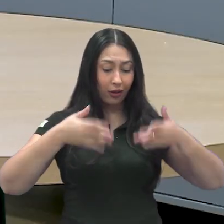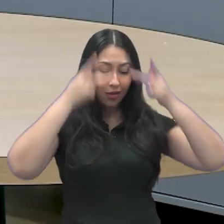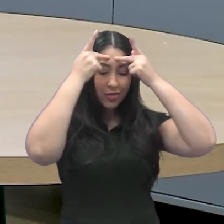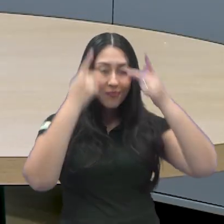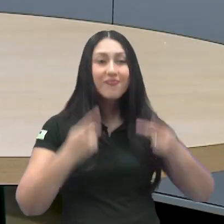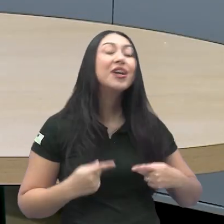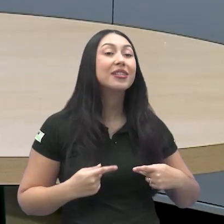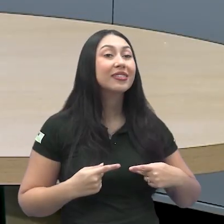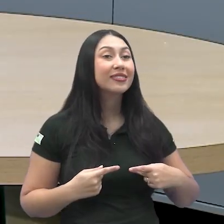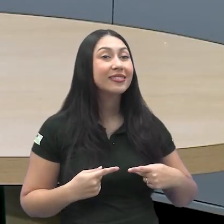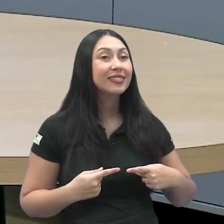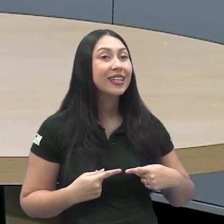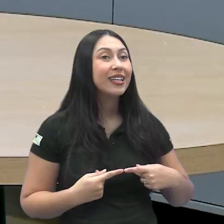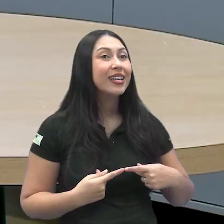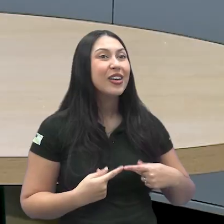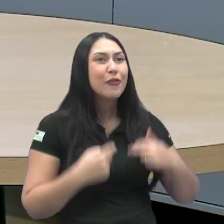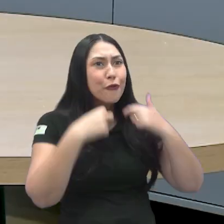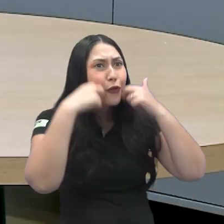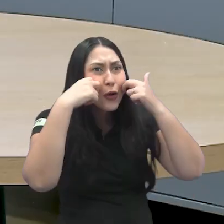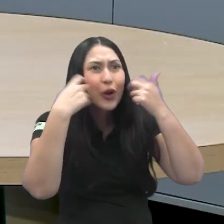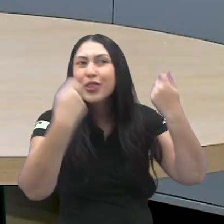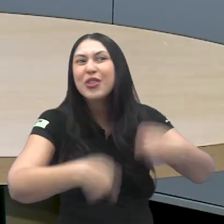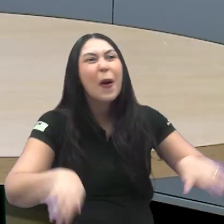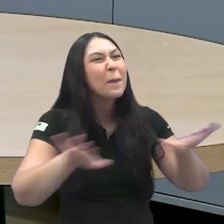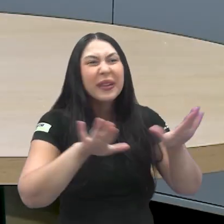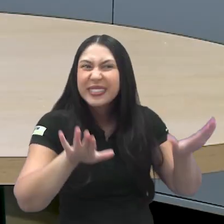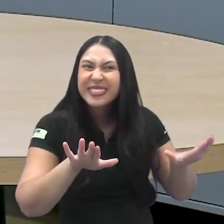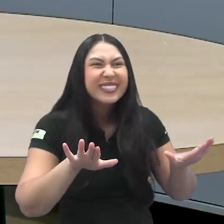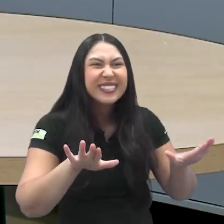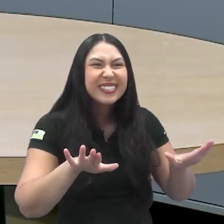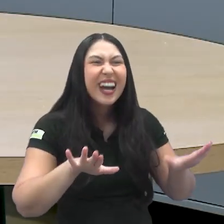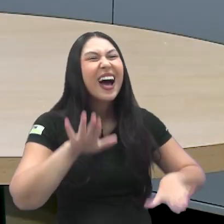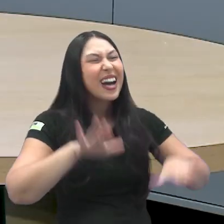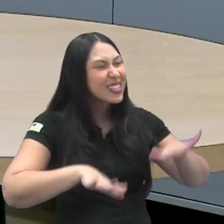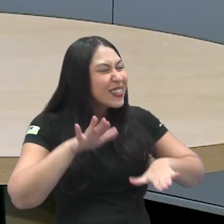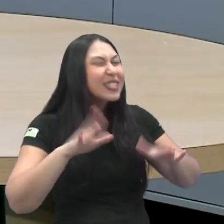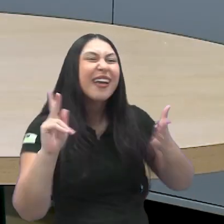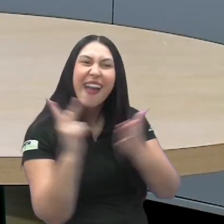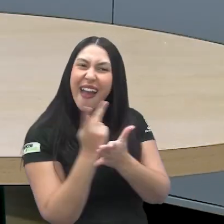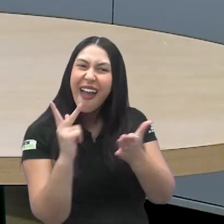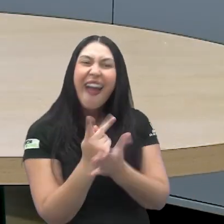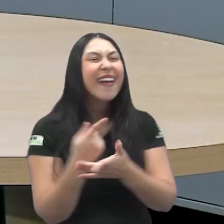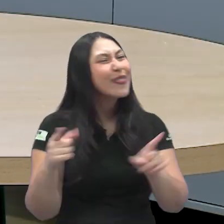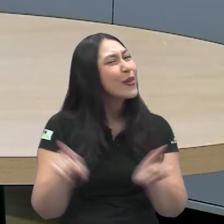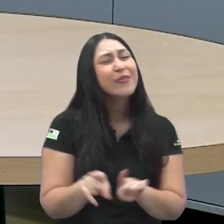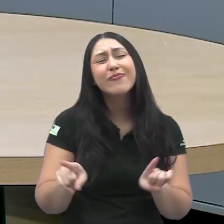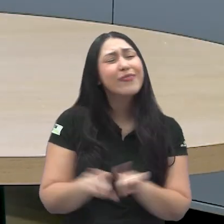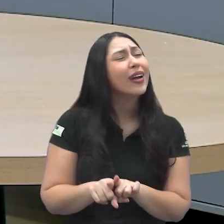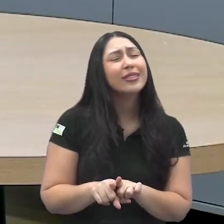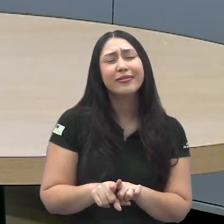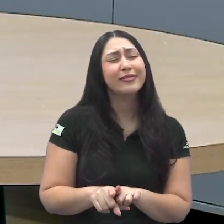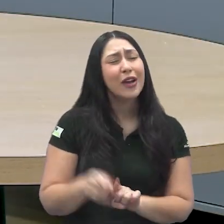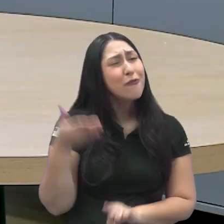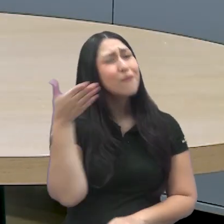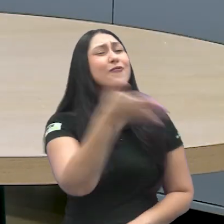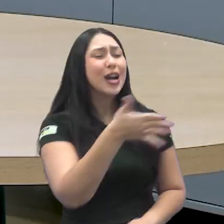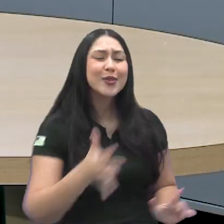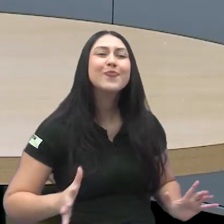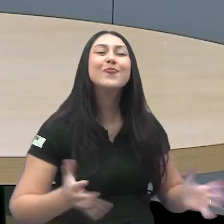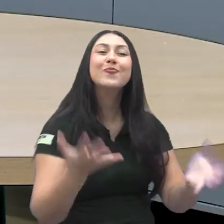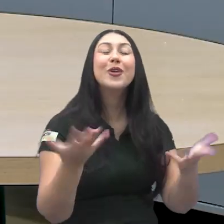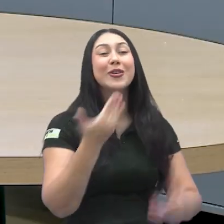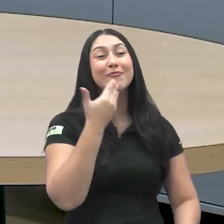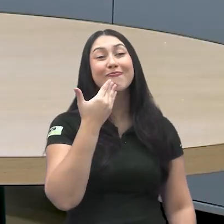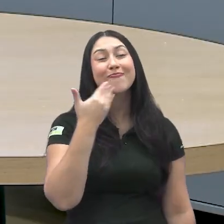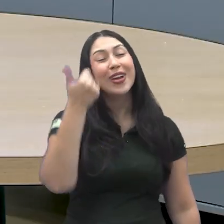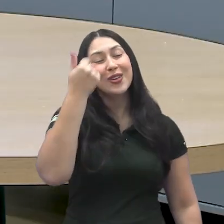você, seja você mesmo, não vai com vergonha na academia, todo mundo tem o primeiro dia, todo mundo erra, todo mundo faz coisas erradas, então faz por você,